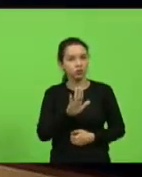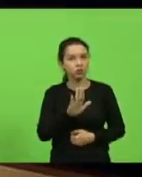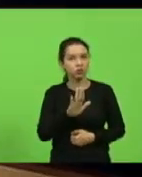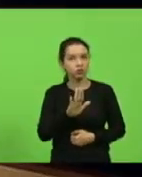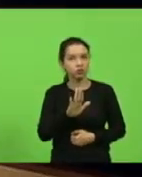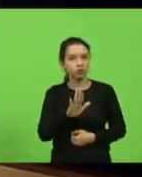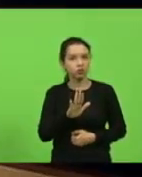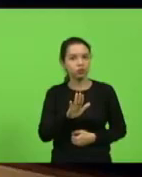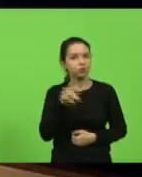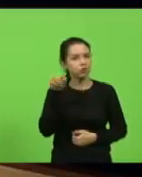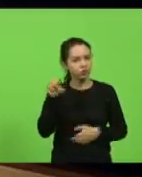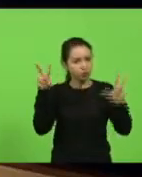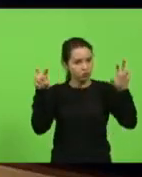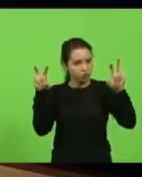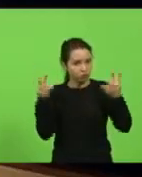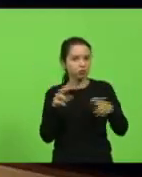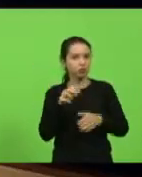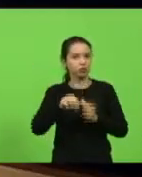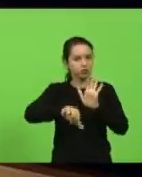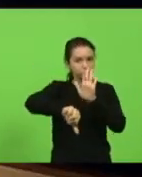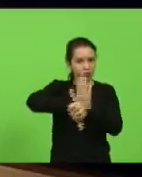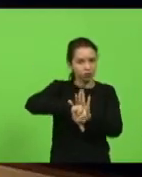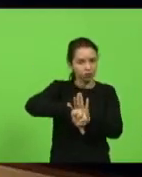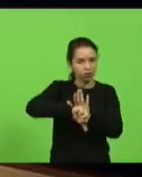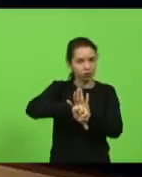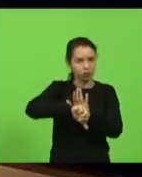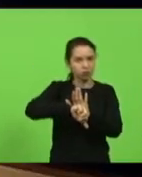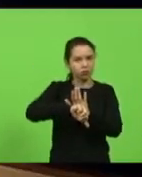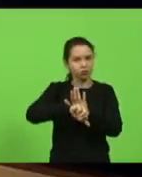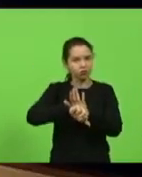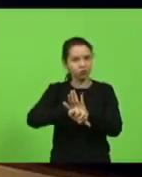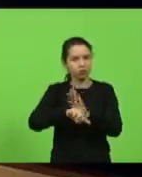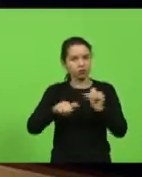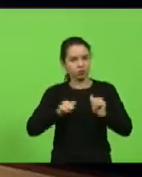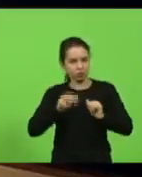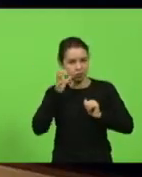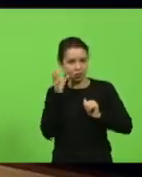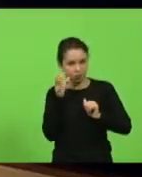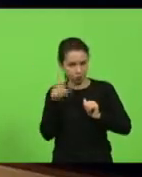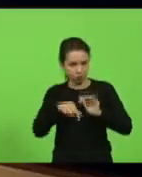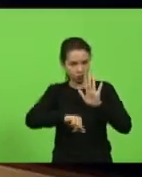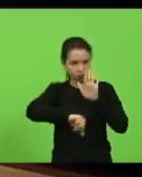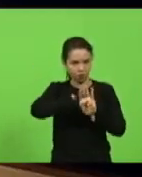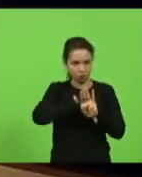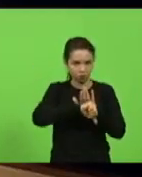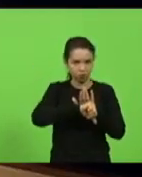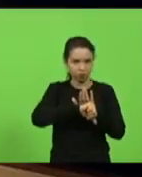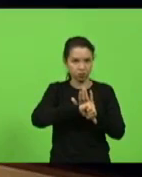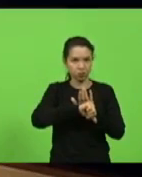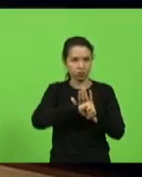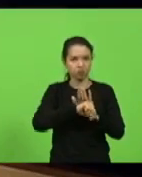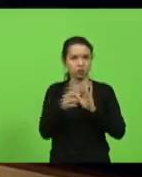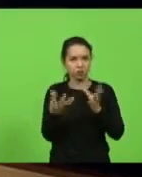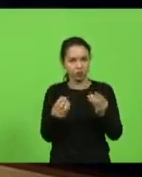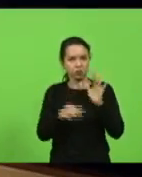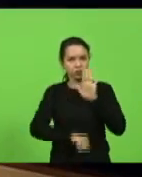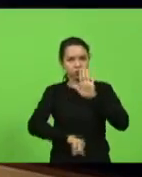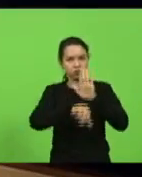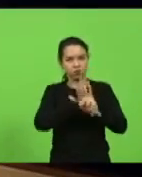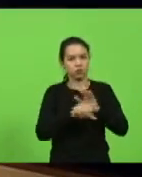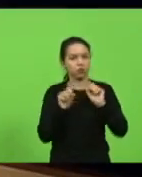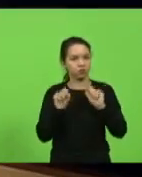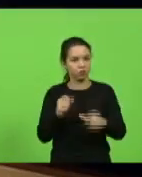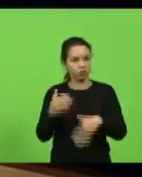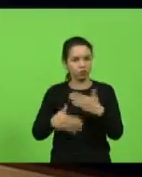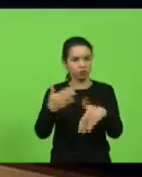esse suposto crime de omissão é tão grave, mas é tão grave, que possa levar à